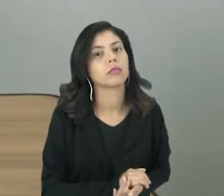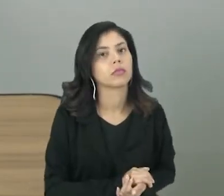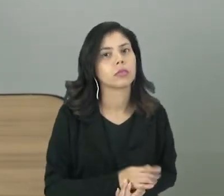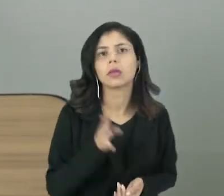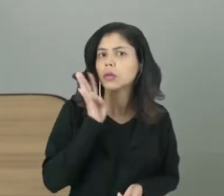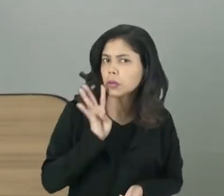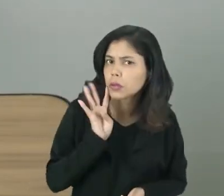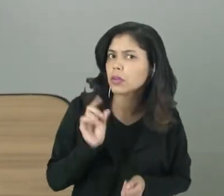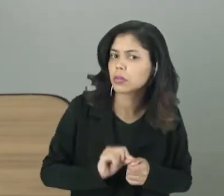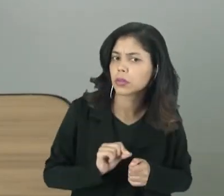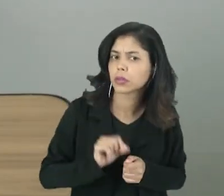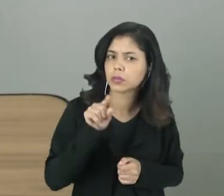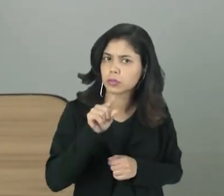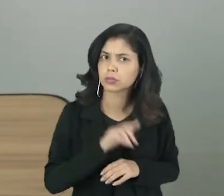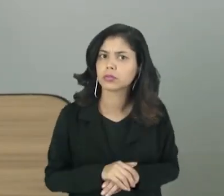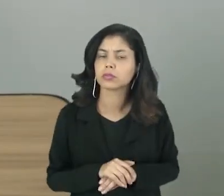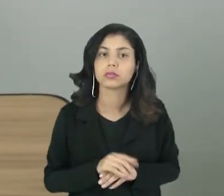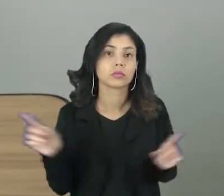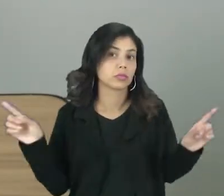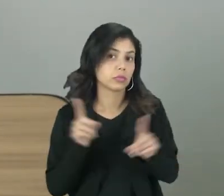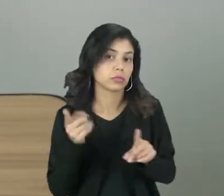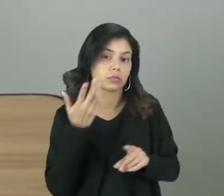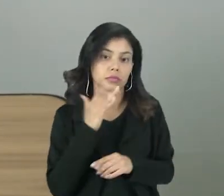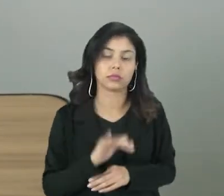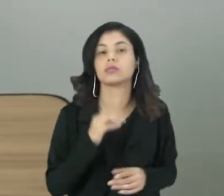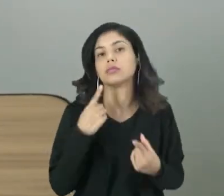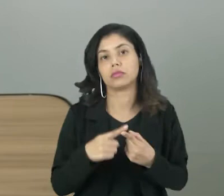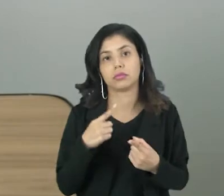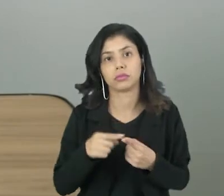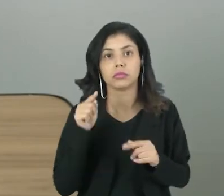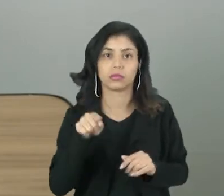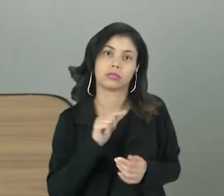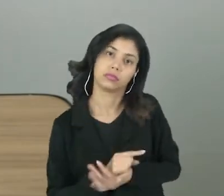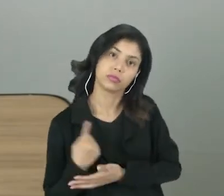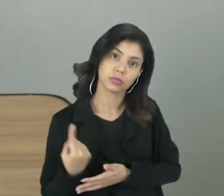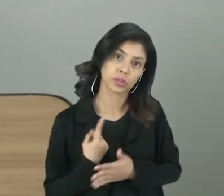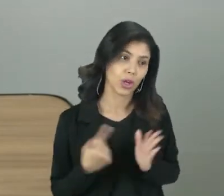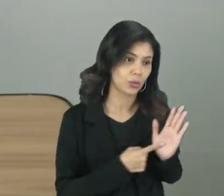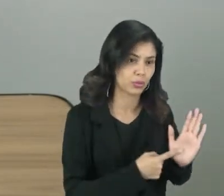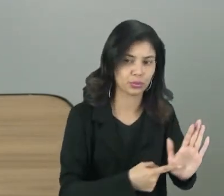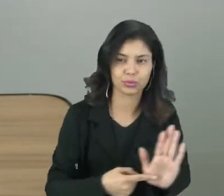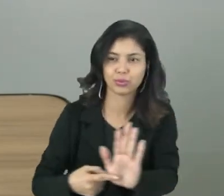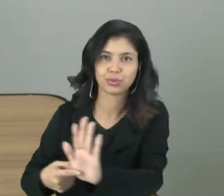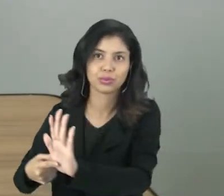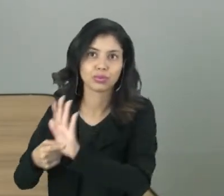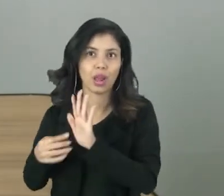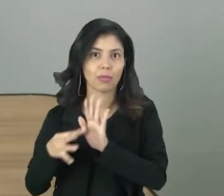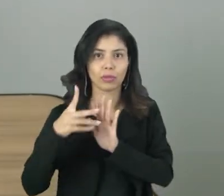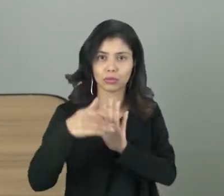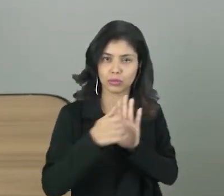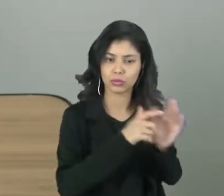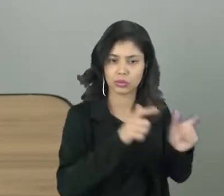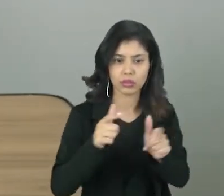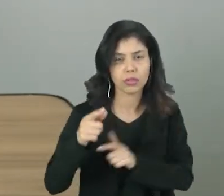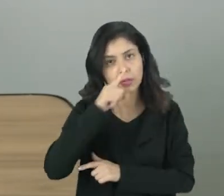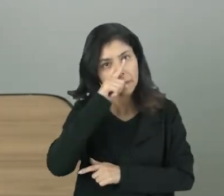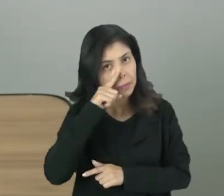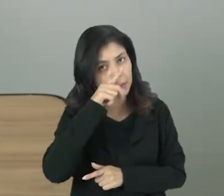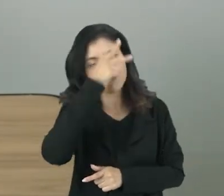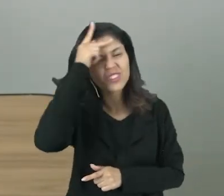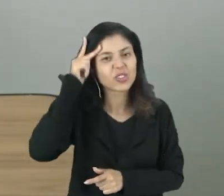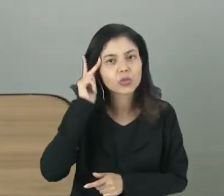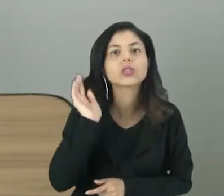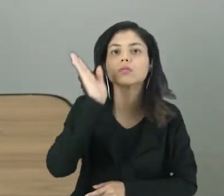rua será que é legal fazer isso não é crianças porque vocês ficam muito expostos em todos os lugares tem